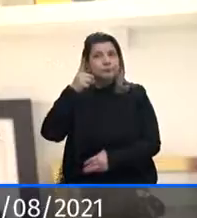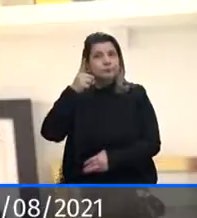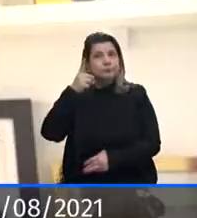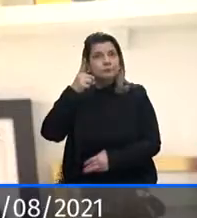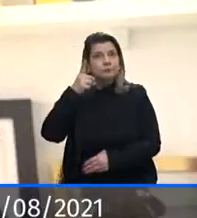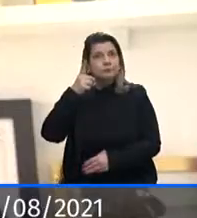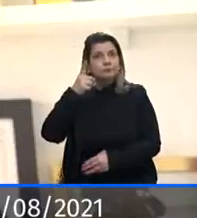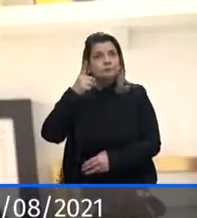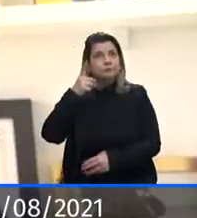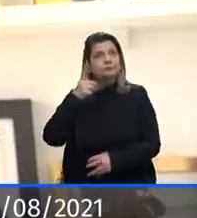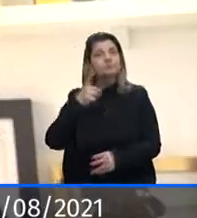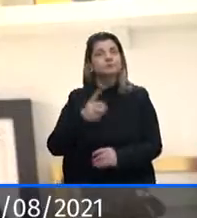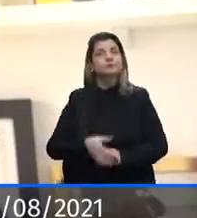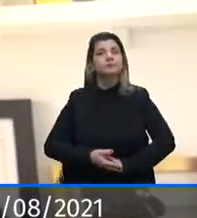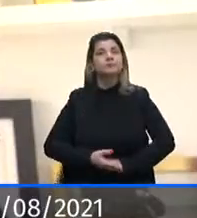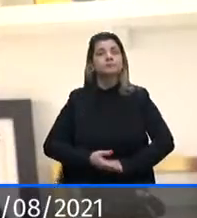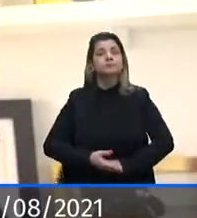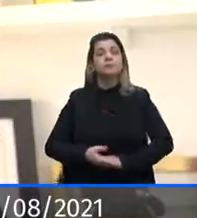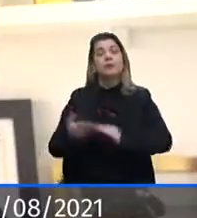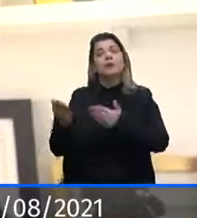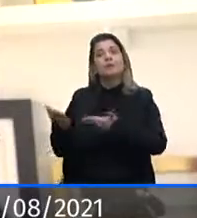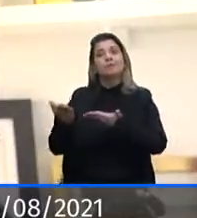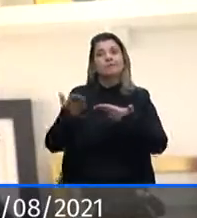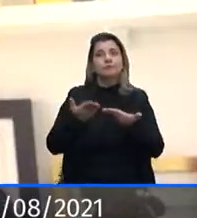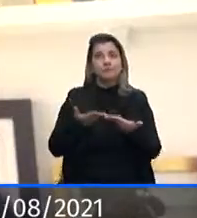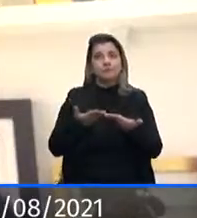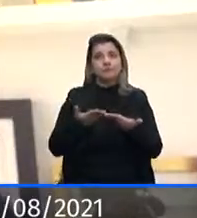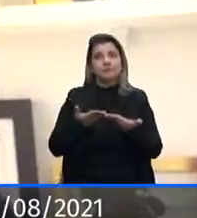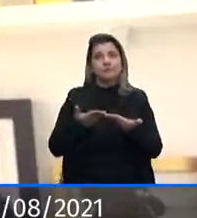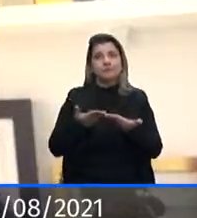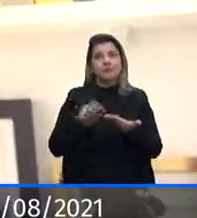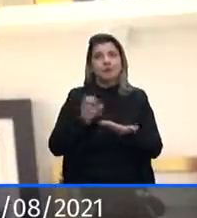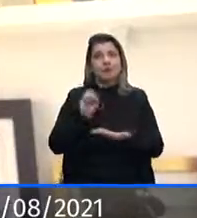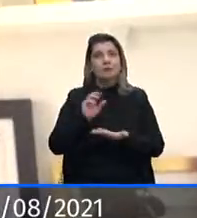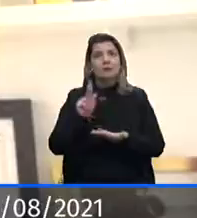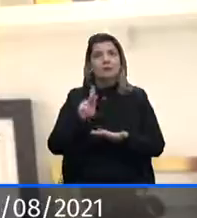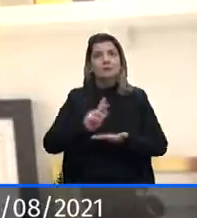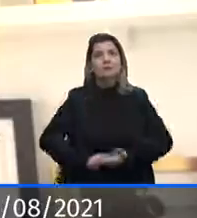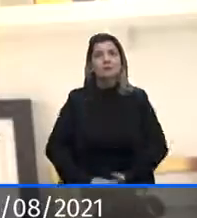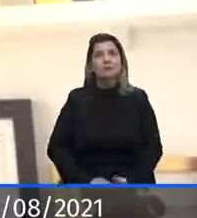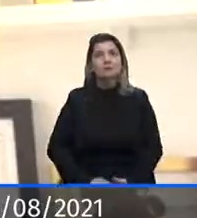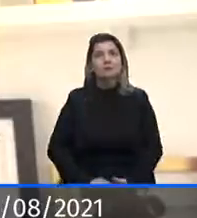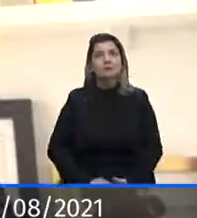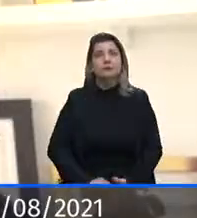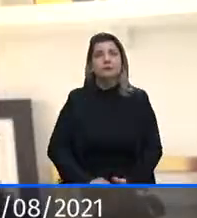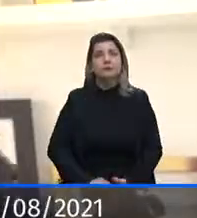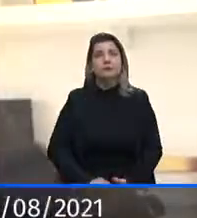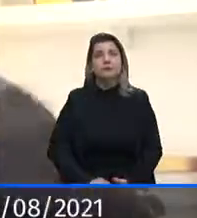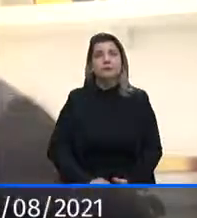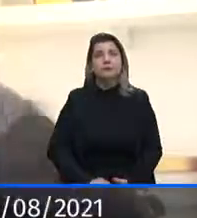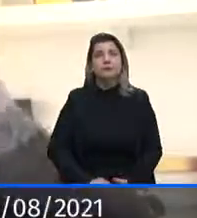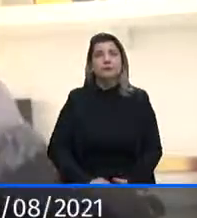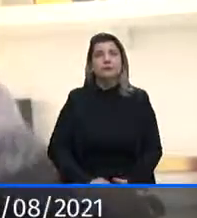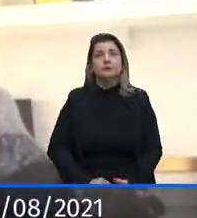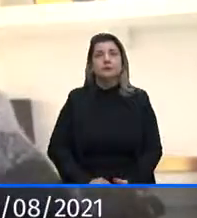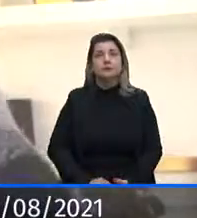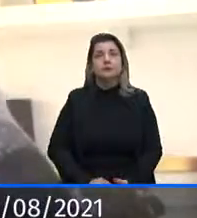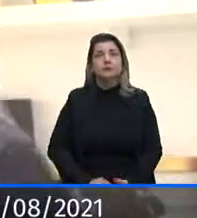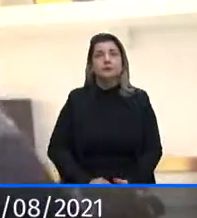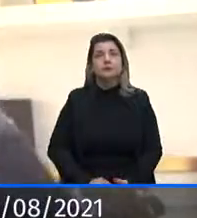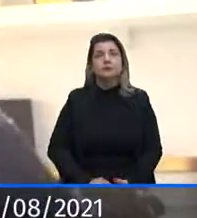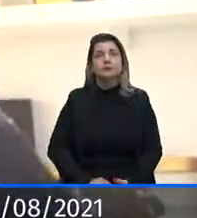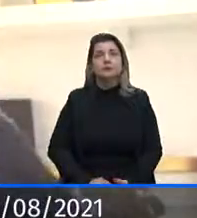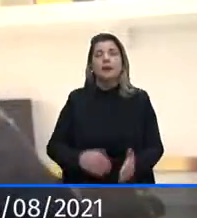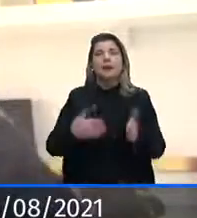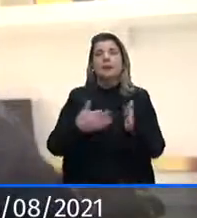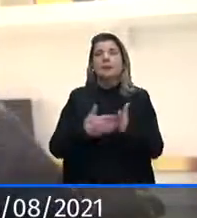aos respectivos convidados. Ok? Não havendo mais nada a tratar, Até